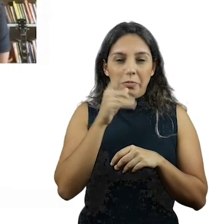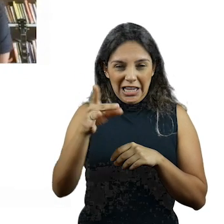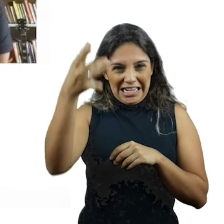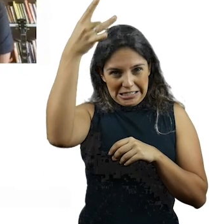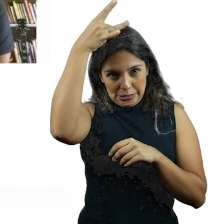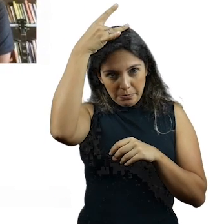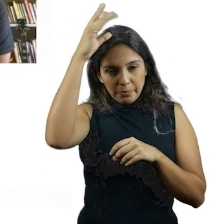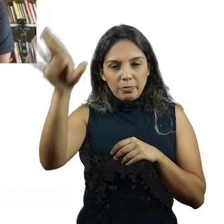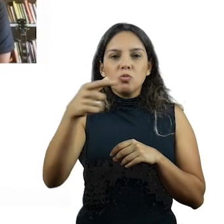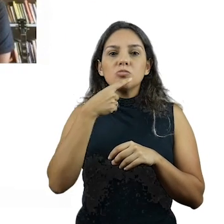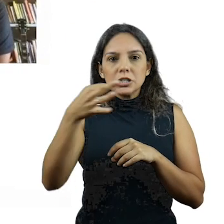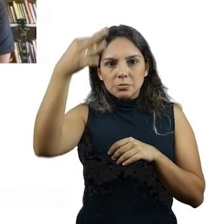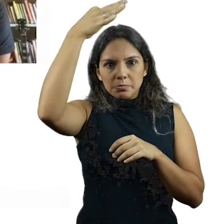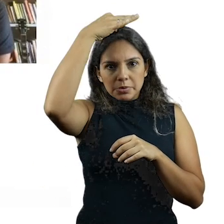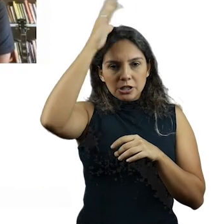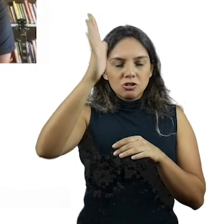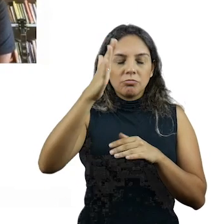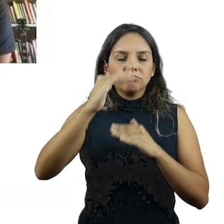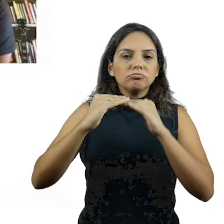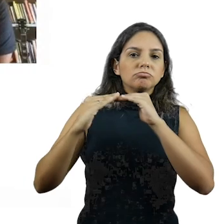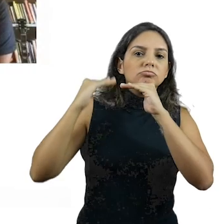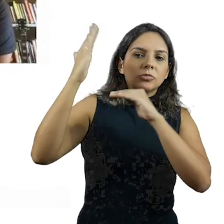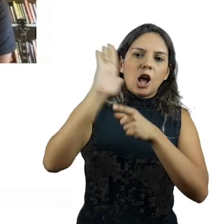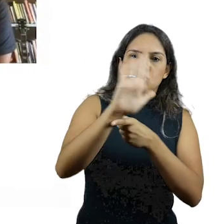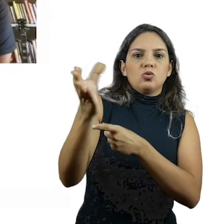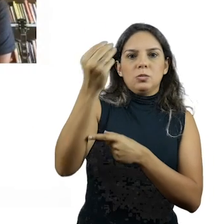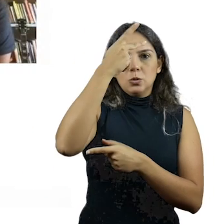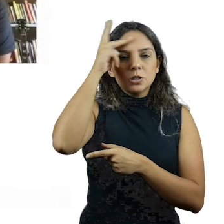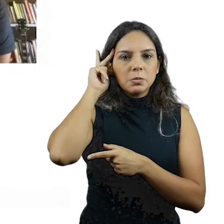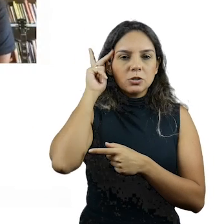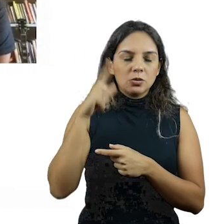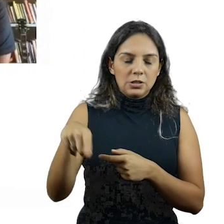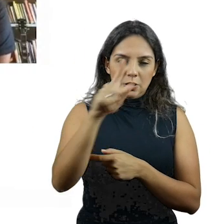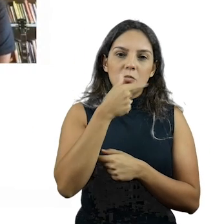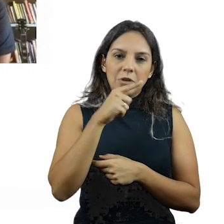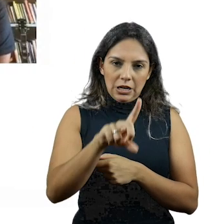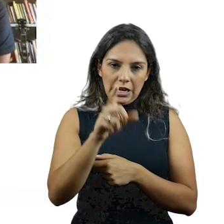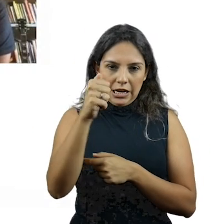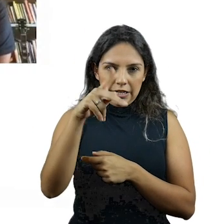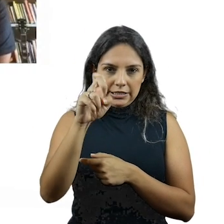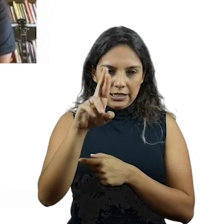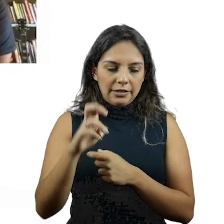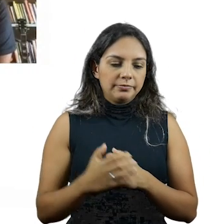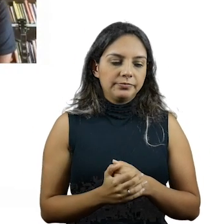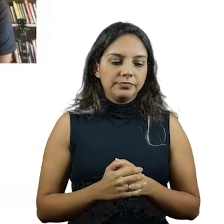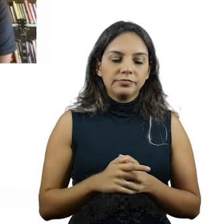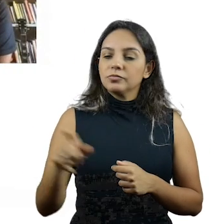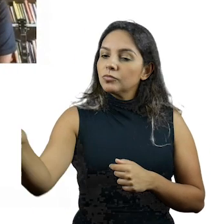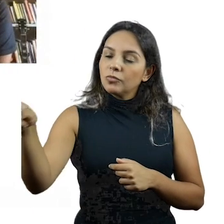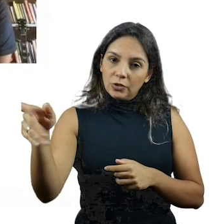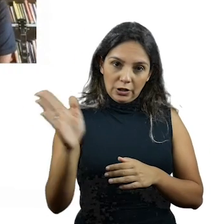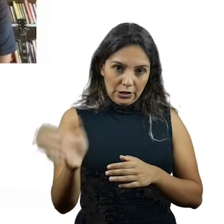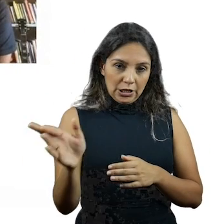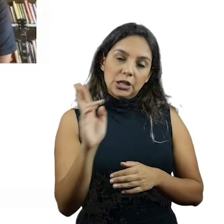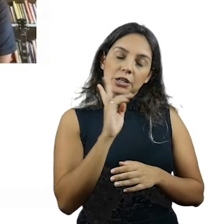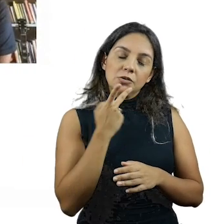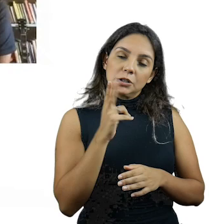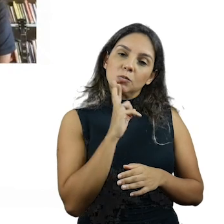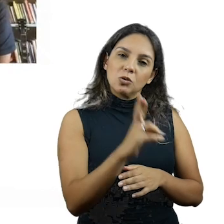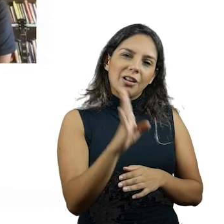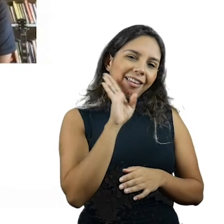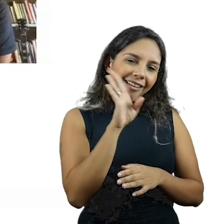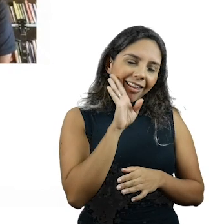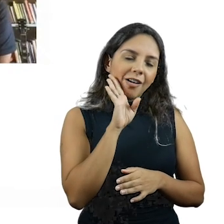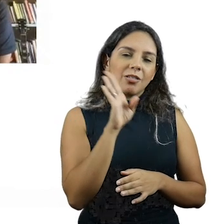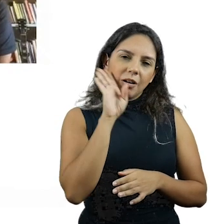muito evoluído nesse ponto e ajuda muita gente. Ajuda muito. Pô, que legal isso. Muito. E, Rodrigo,